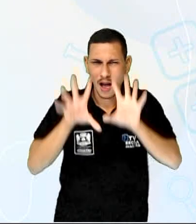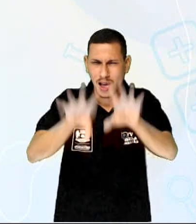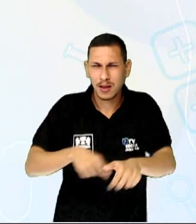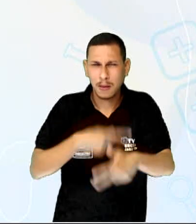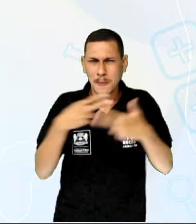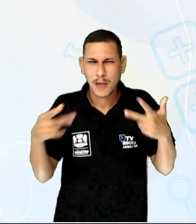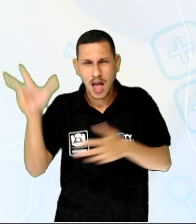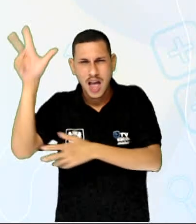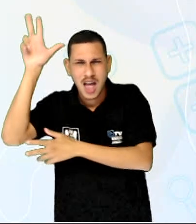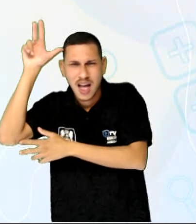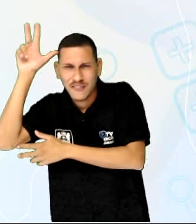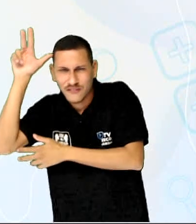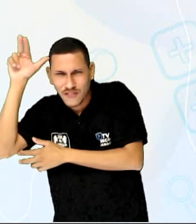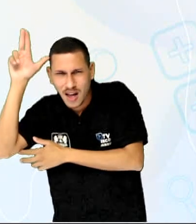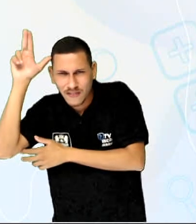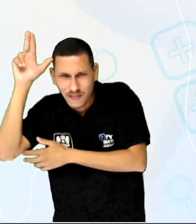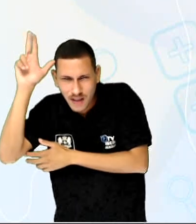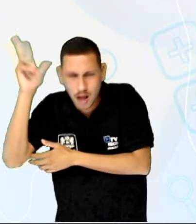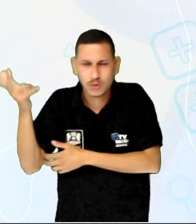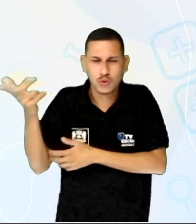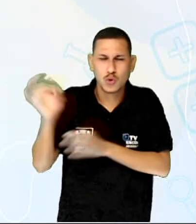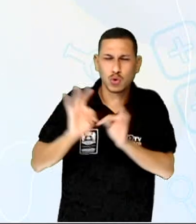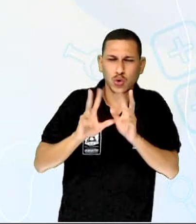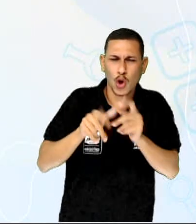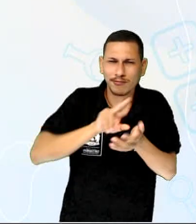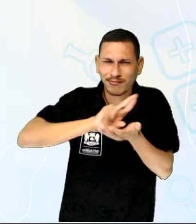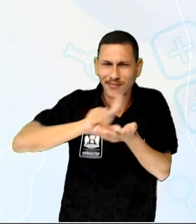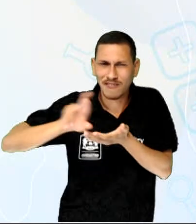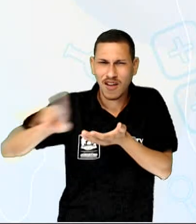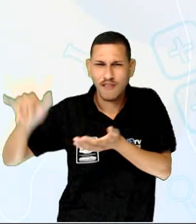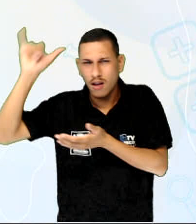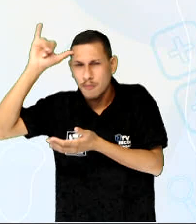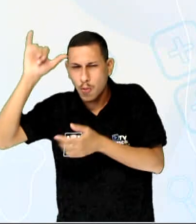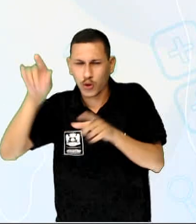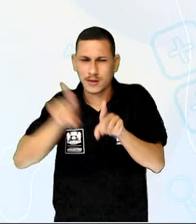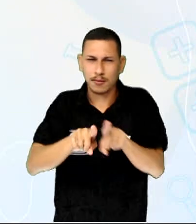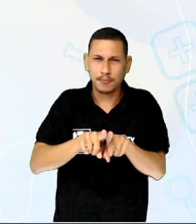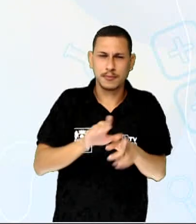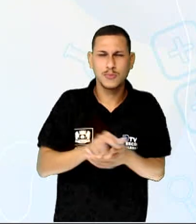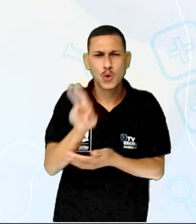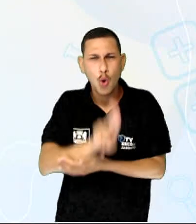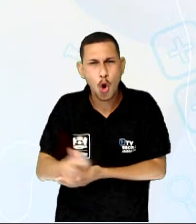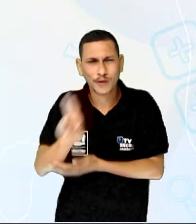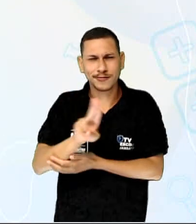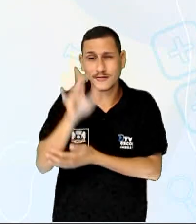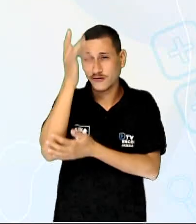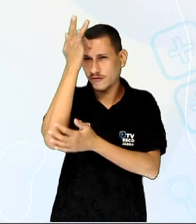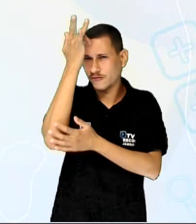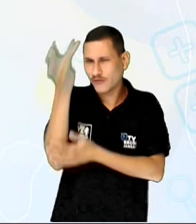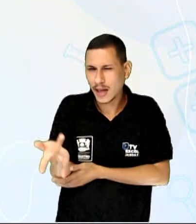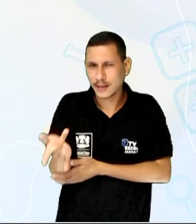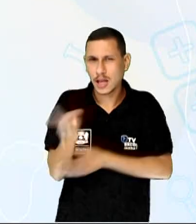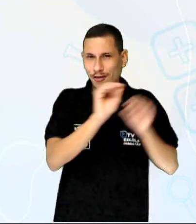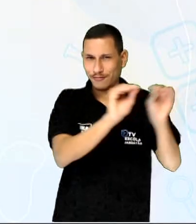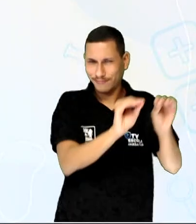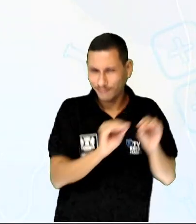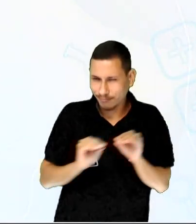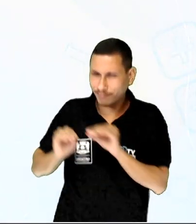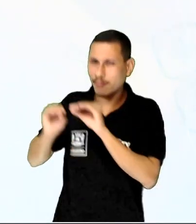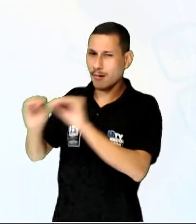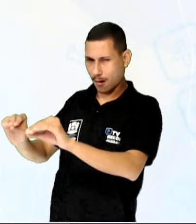Cavalos, burros, camelos e bois, por exemplo, passaram a ser usados para facilitar o transporte humano.